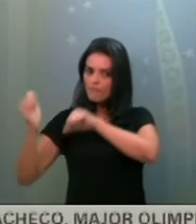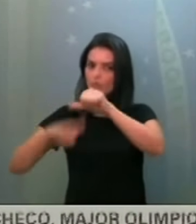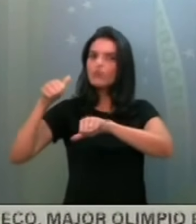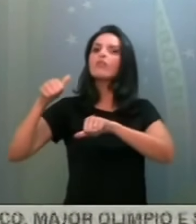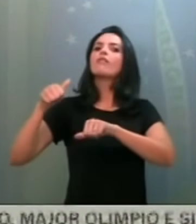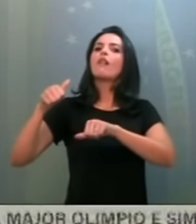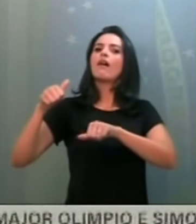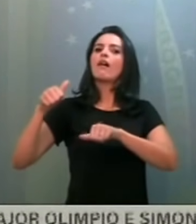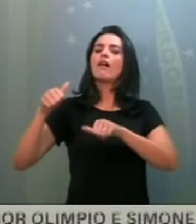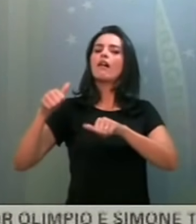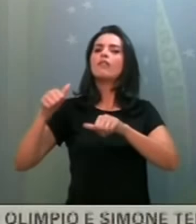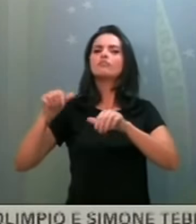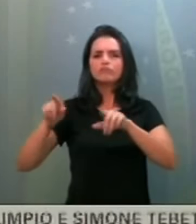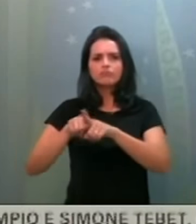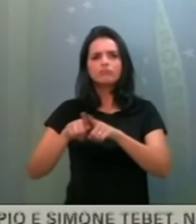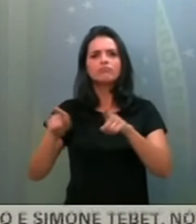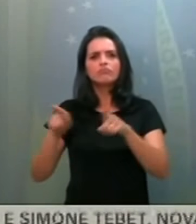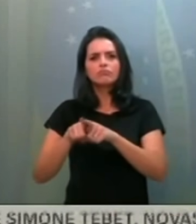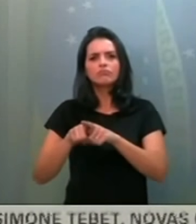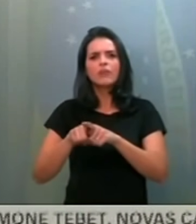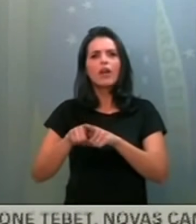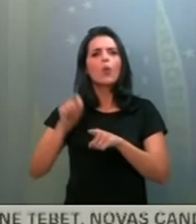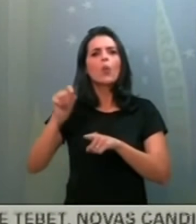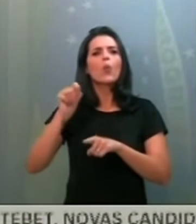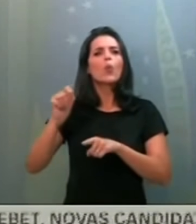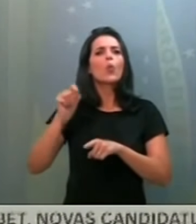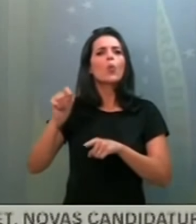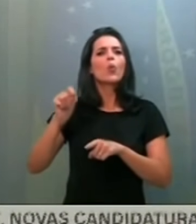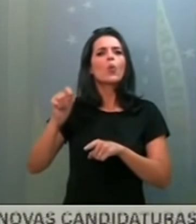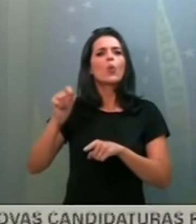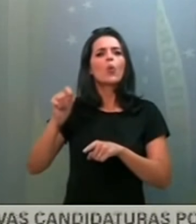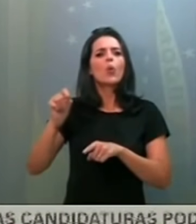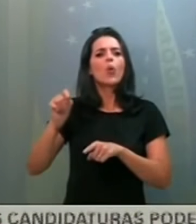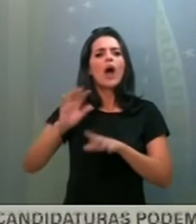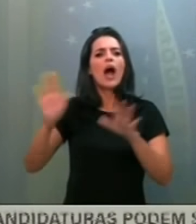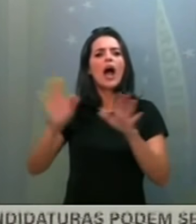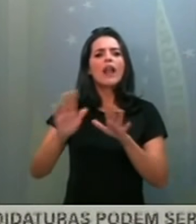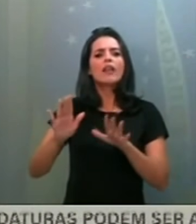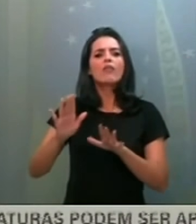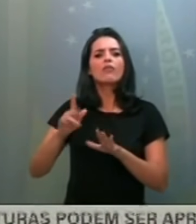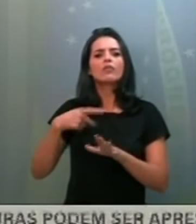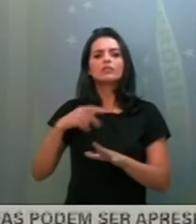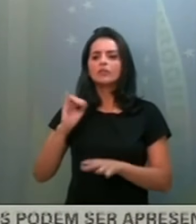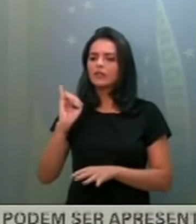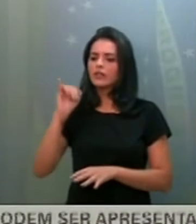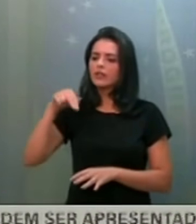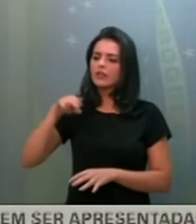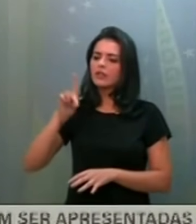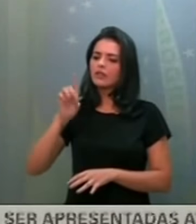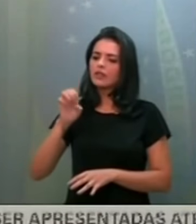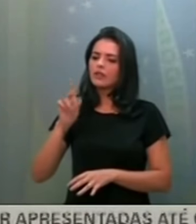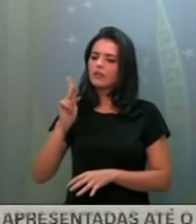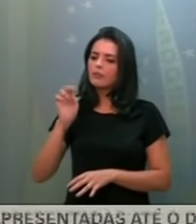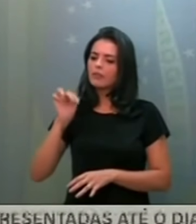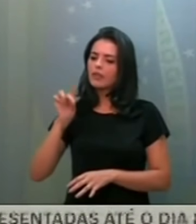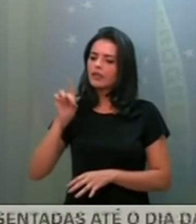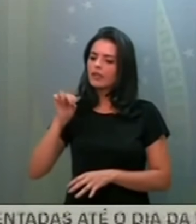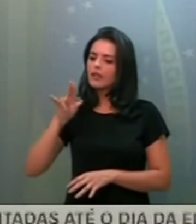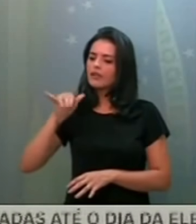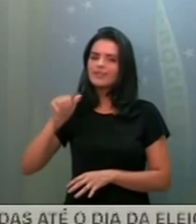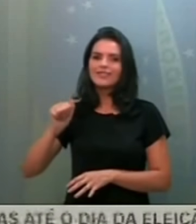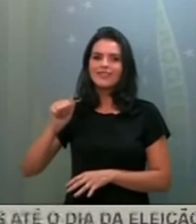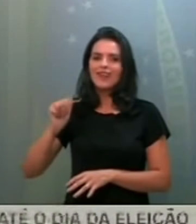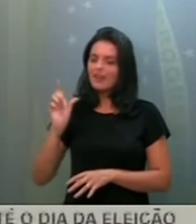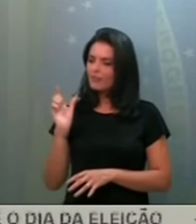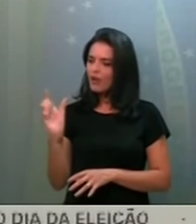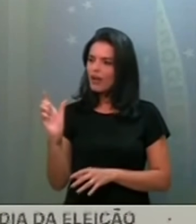especialmente que não trocaria a palavra independência por